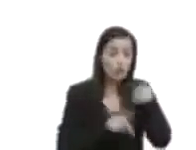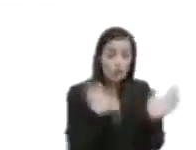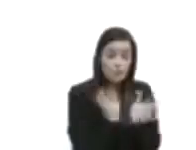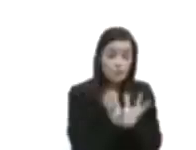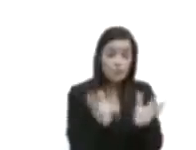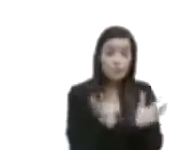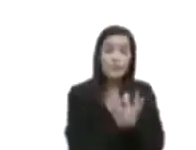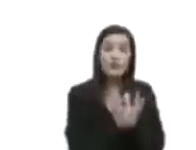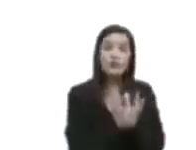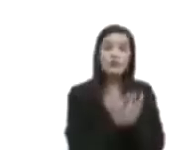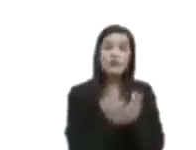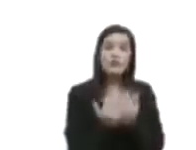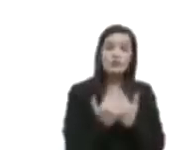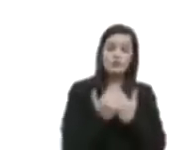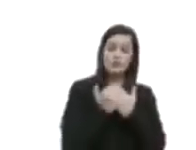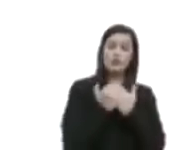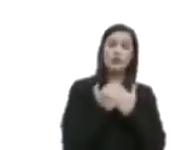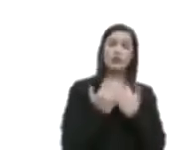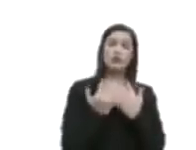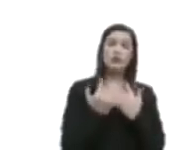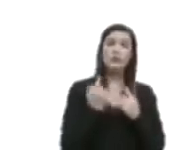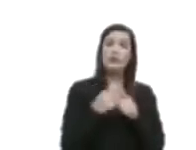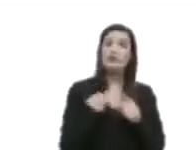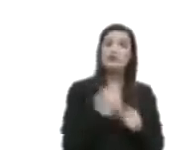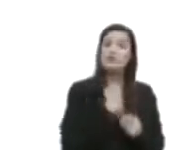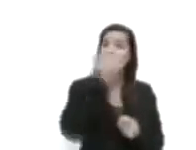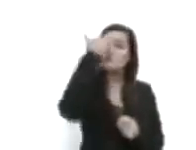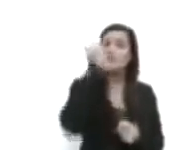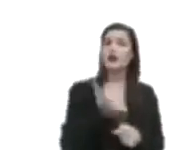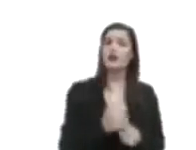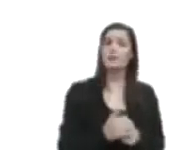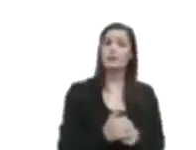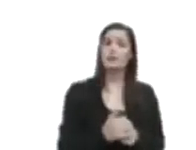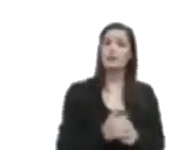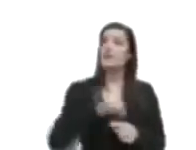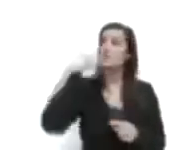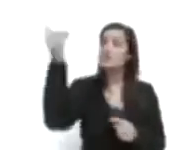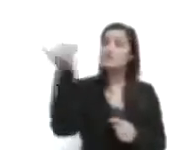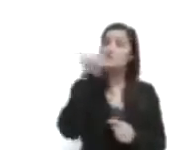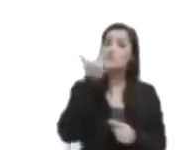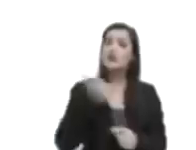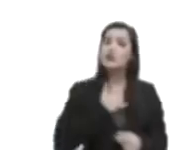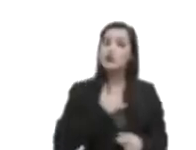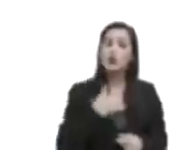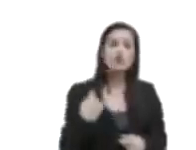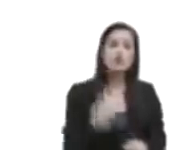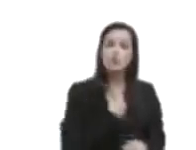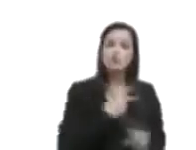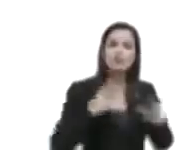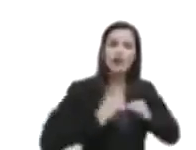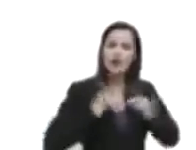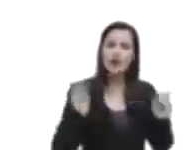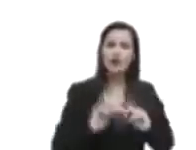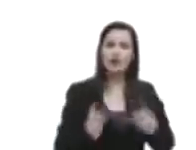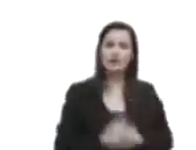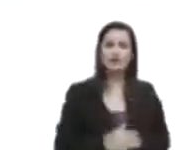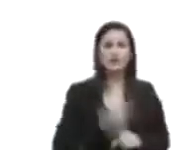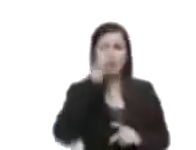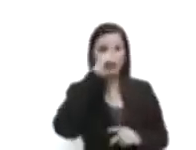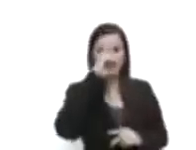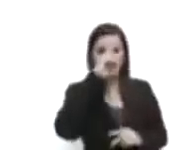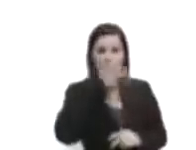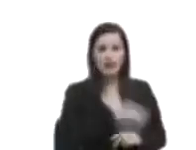da terra, porque nós sabemos do que fomos perdoados. Lembra da parábola, da passagem de Simão e da